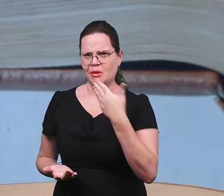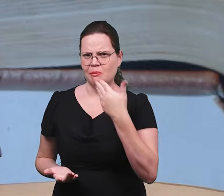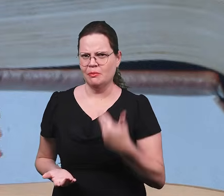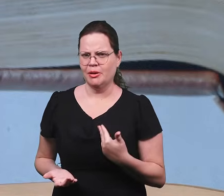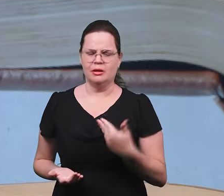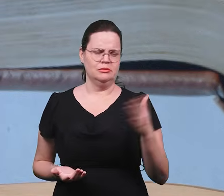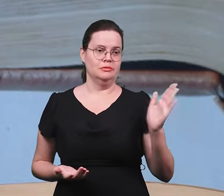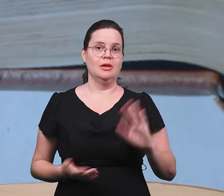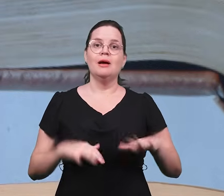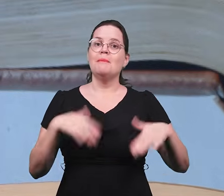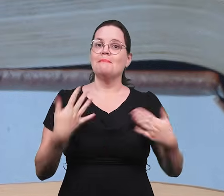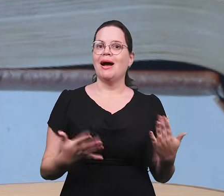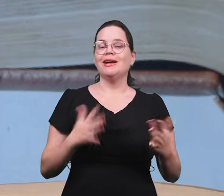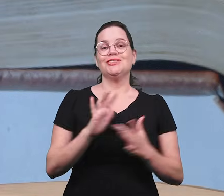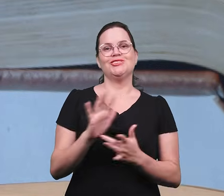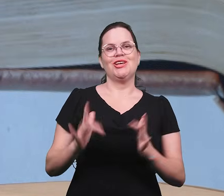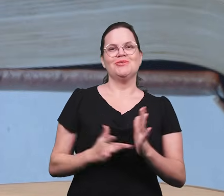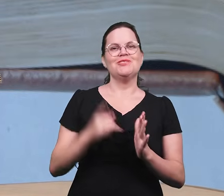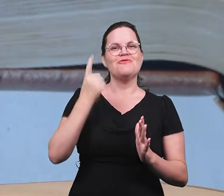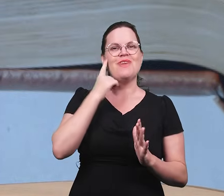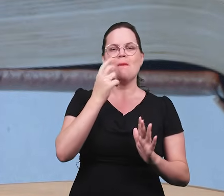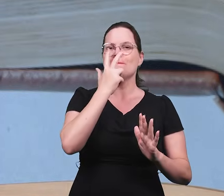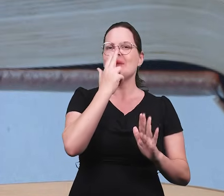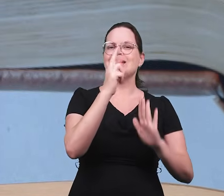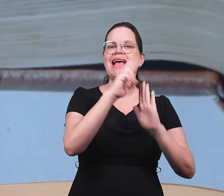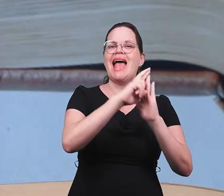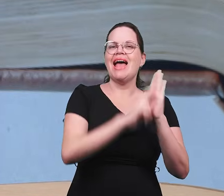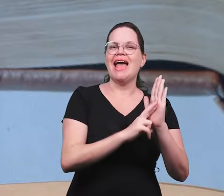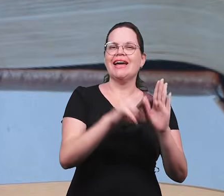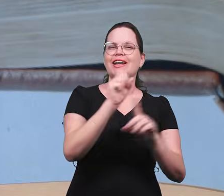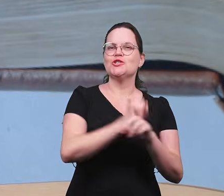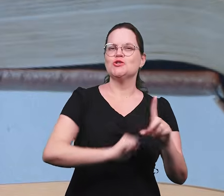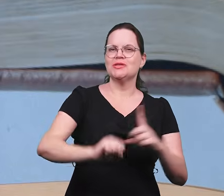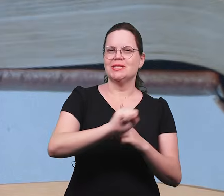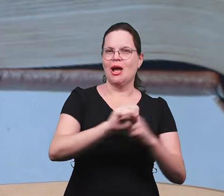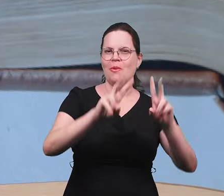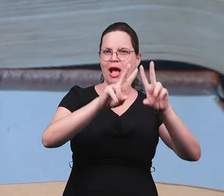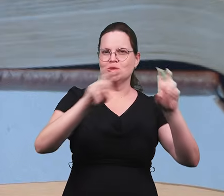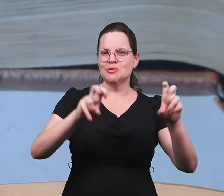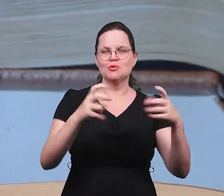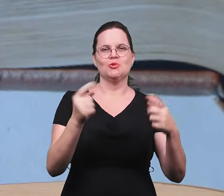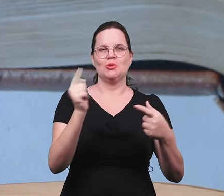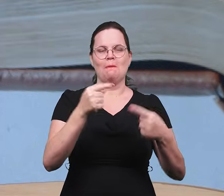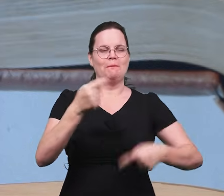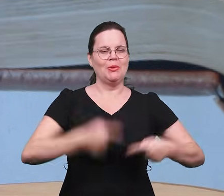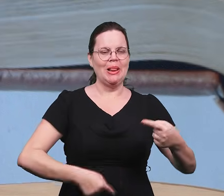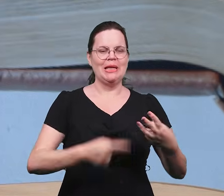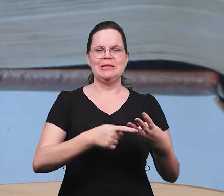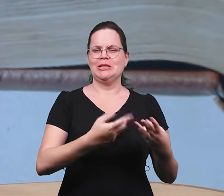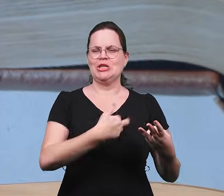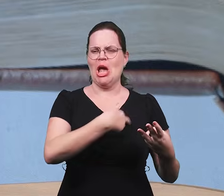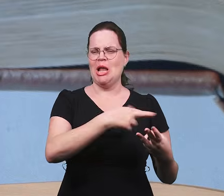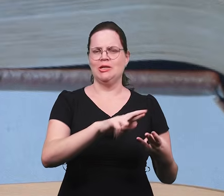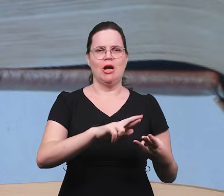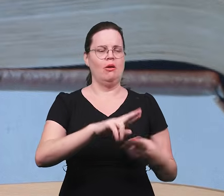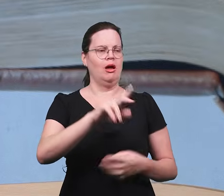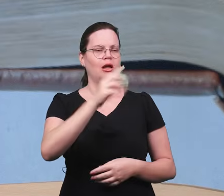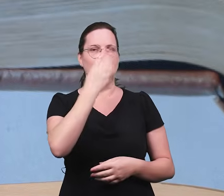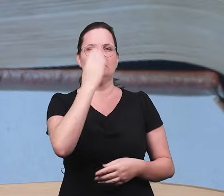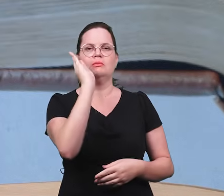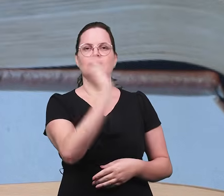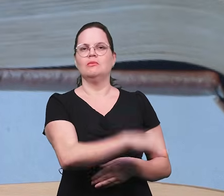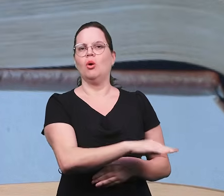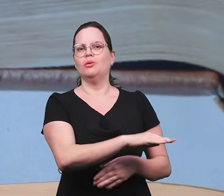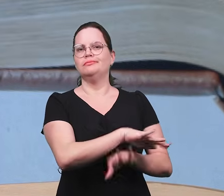os protocolos, todas as barreiras sociais, geográficas, políticas, por quê?